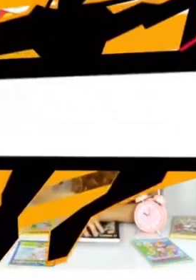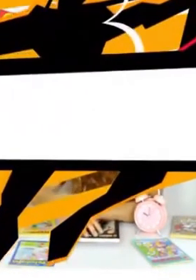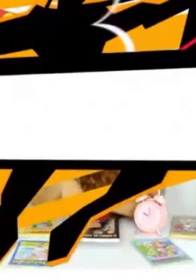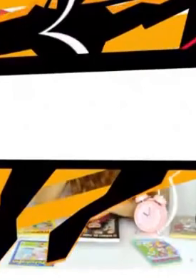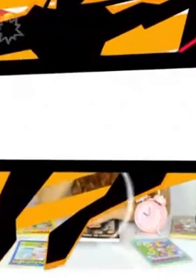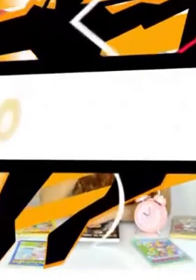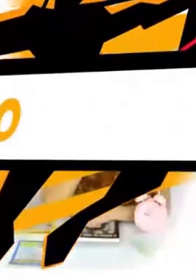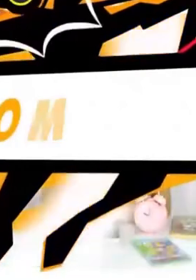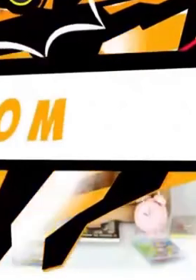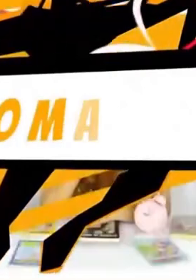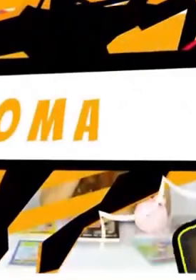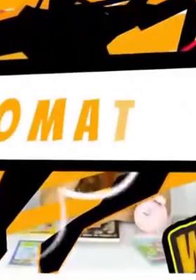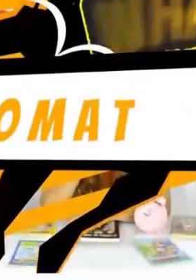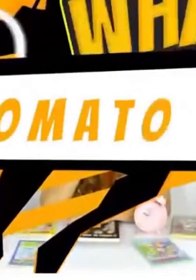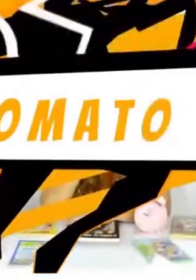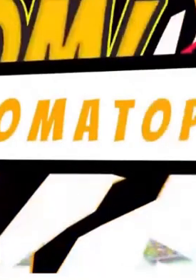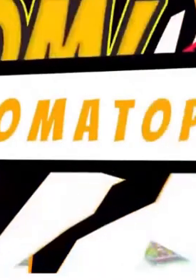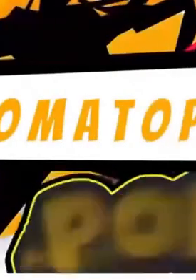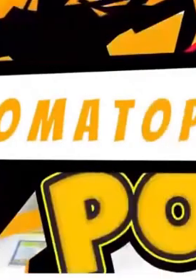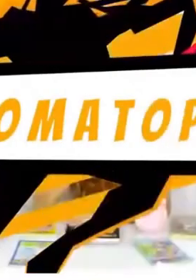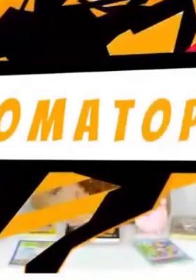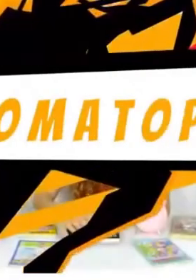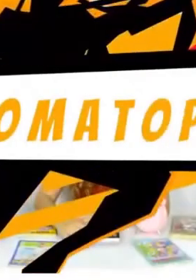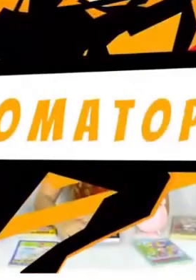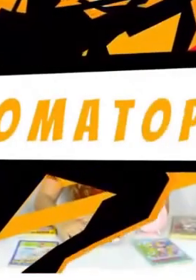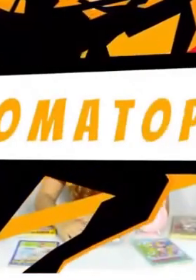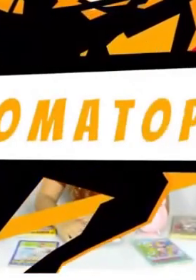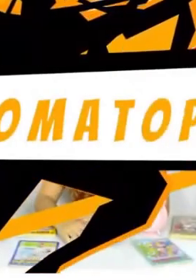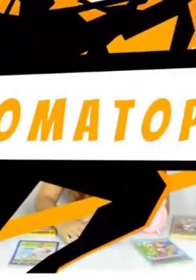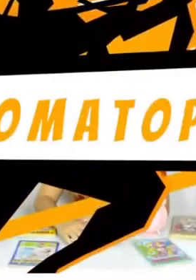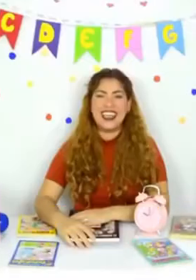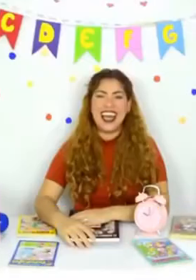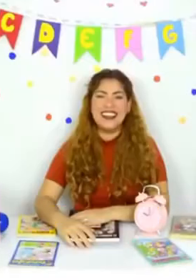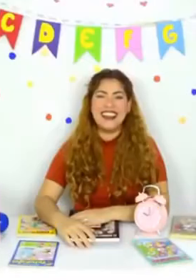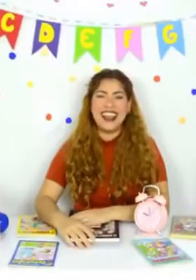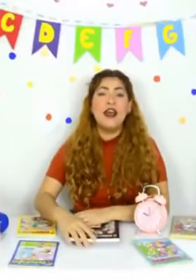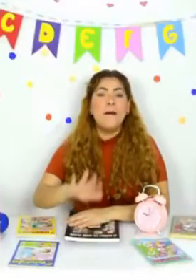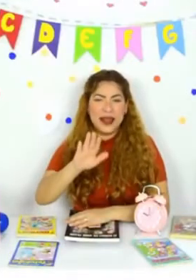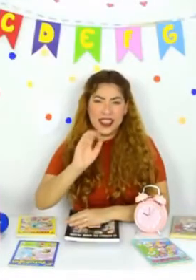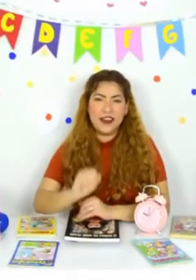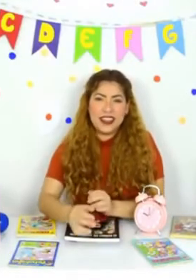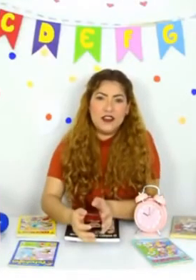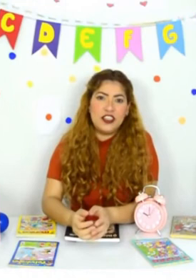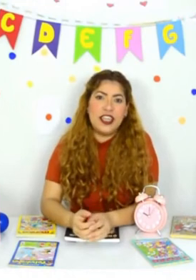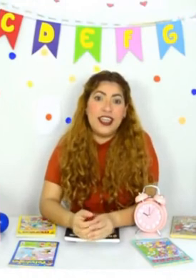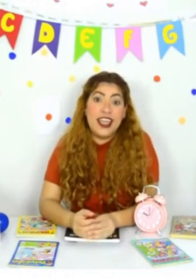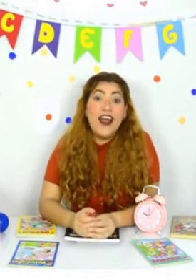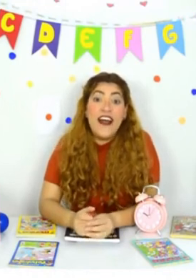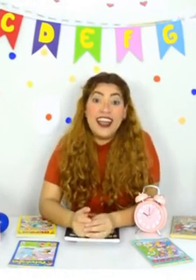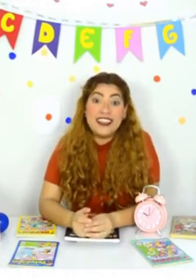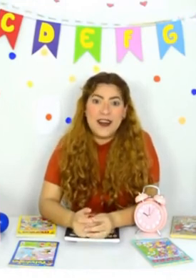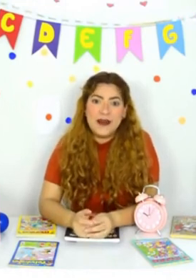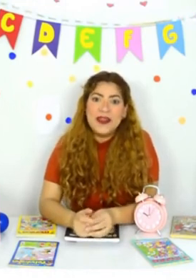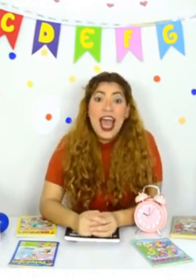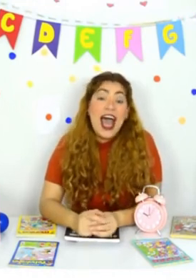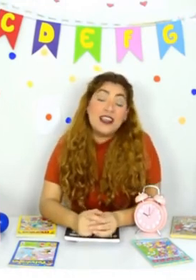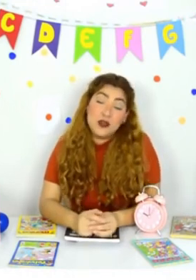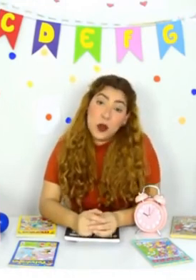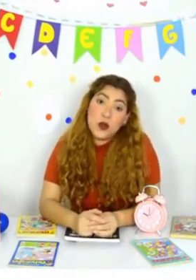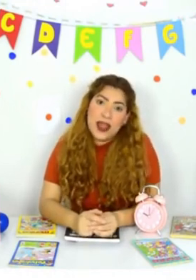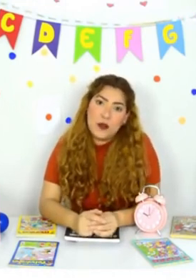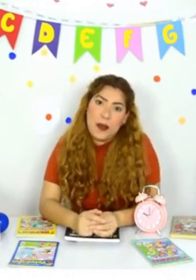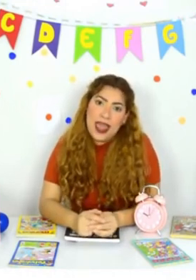são as onomatopeias. Que nome complicado, né? Mas é facinha de entender. Olha só,